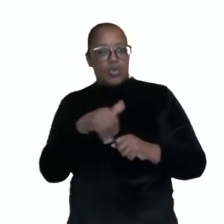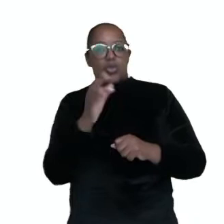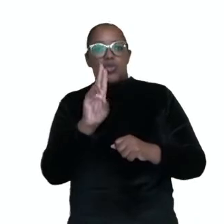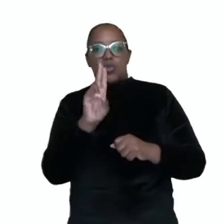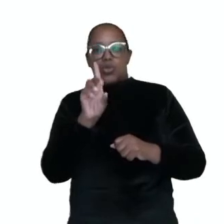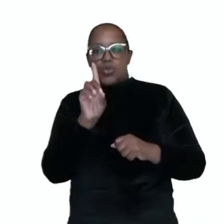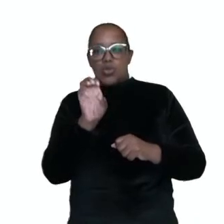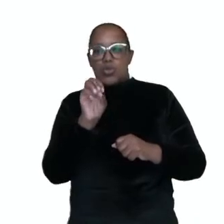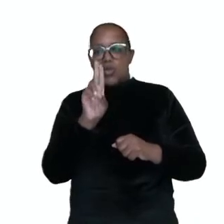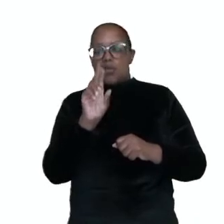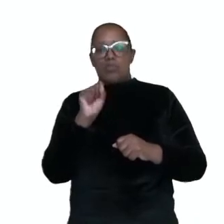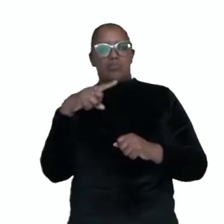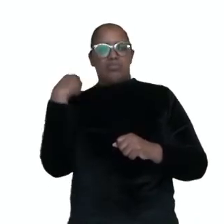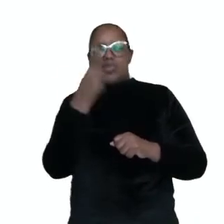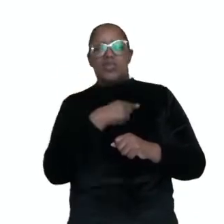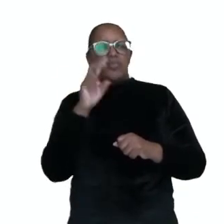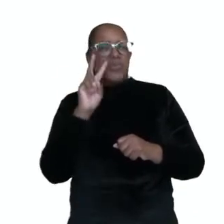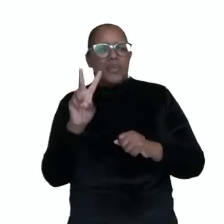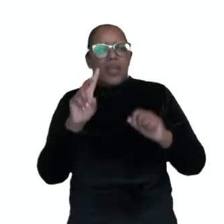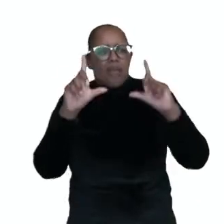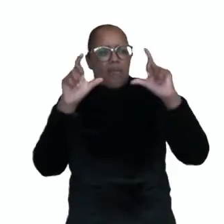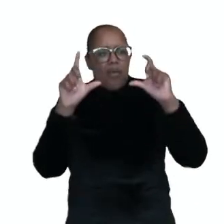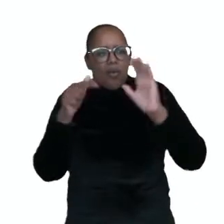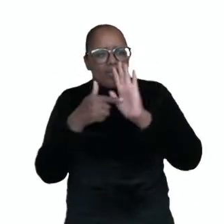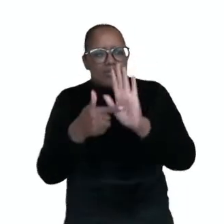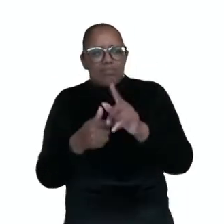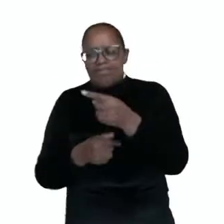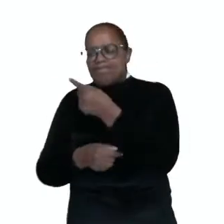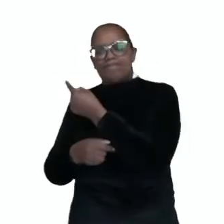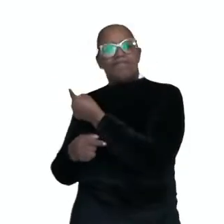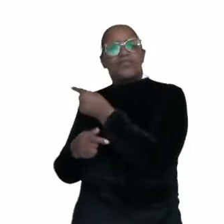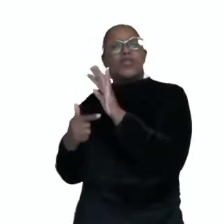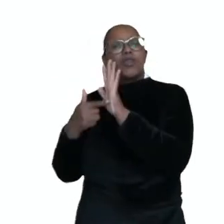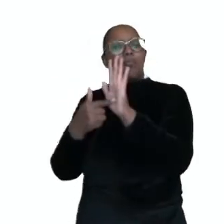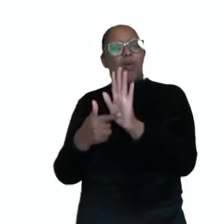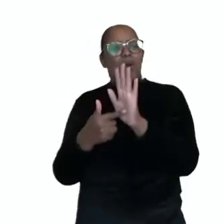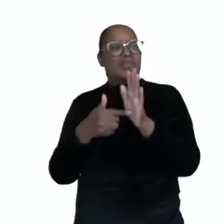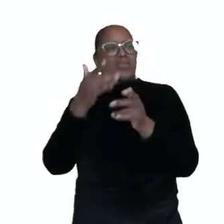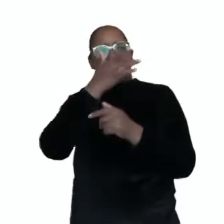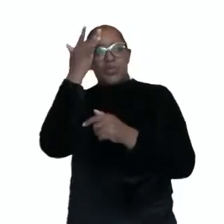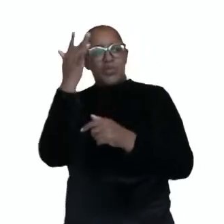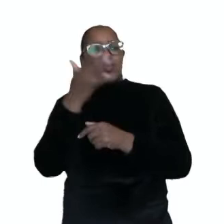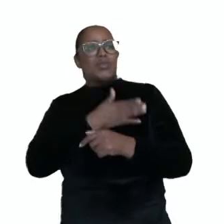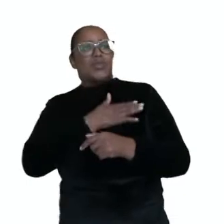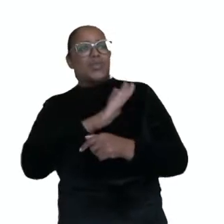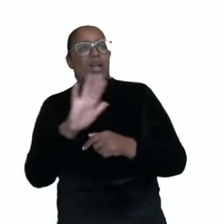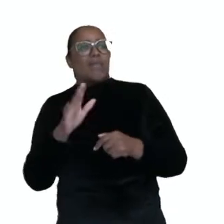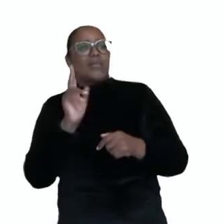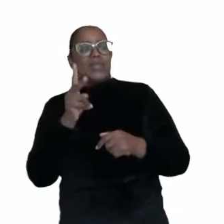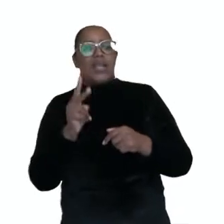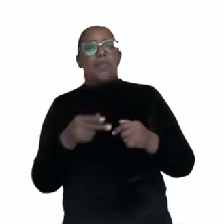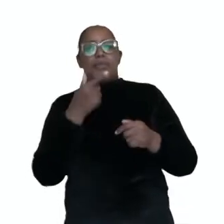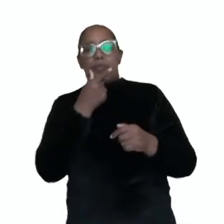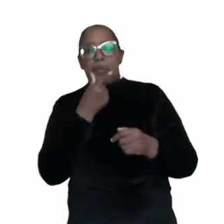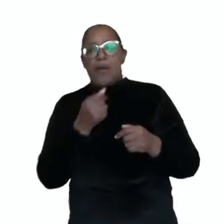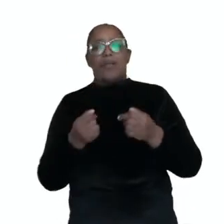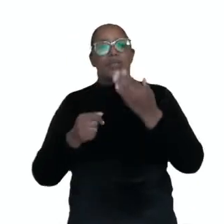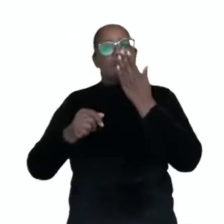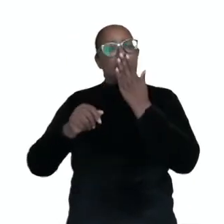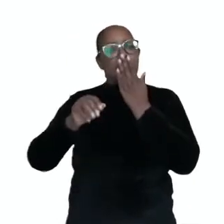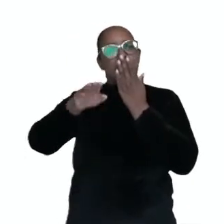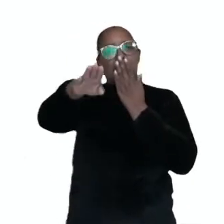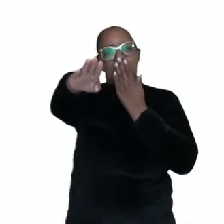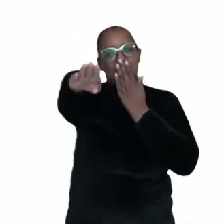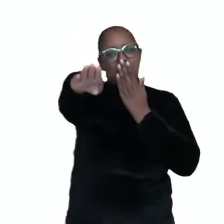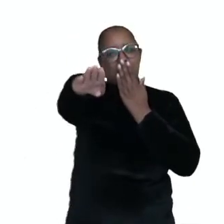aqui a gente vê imagens, né, de propaganda nazista e stalinista, inclusive bem parecidas, né?